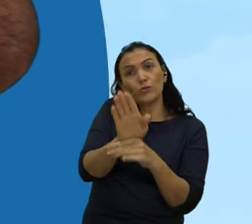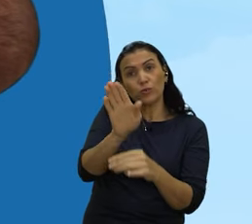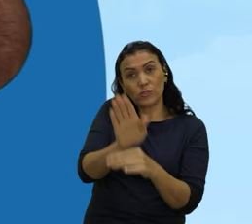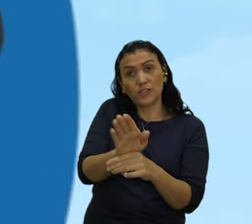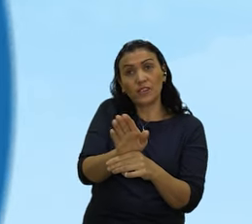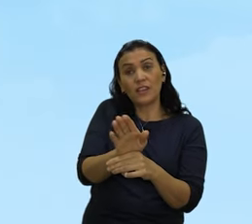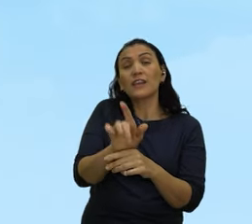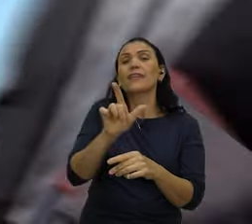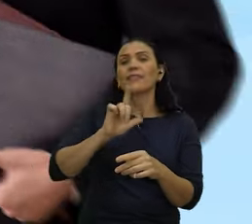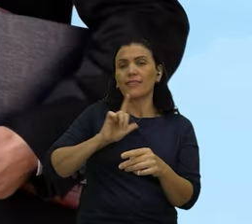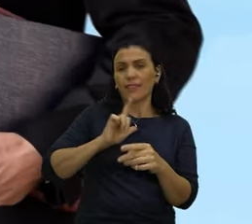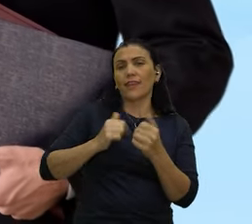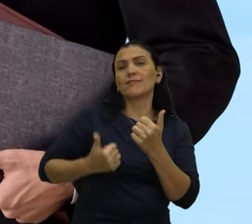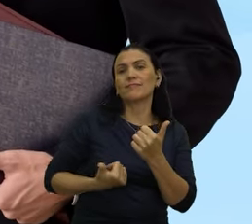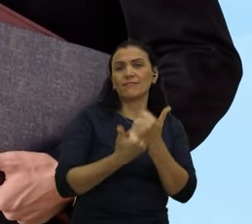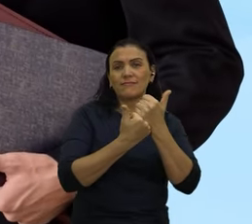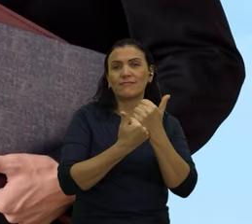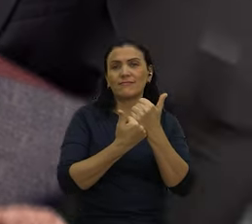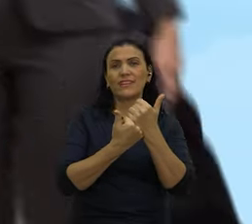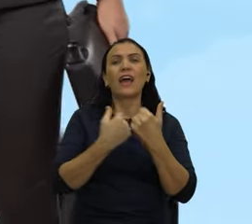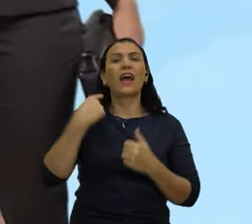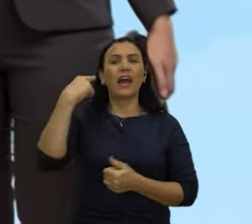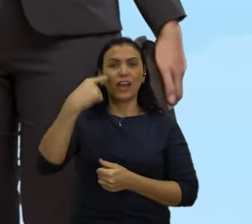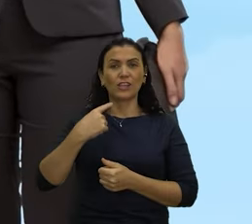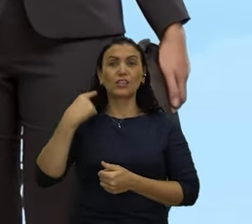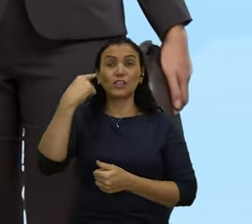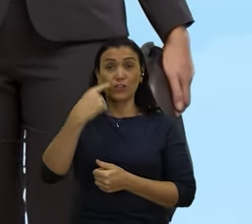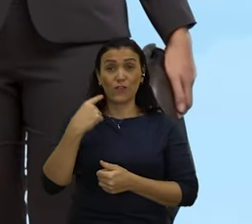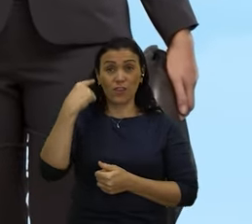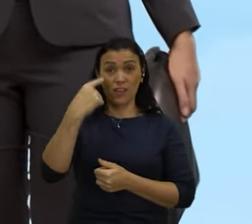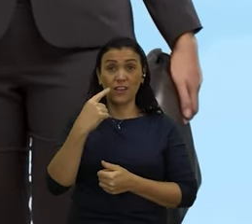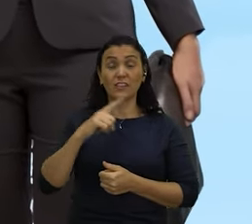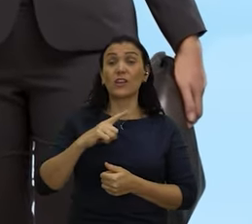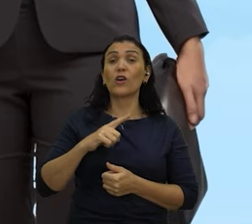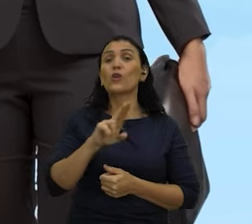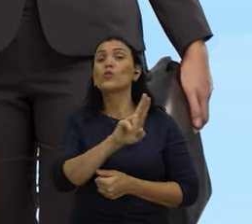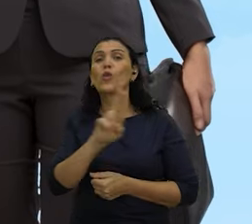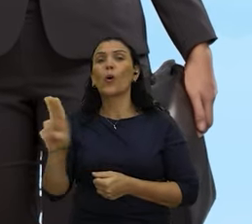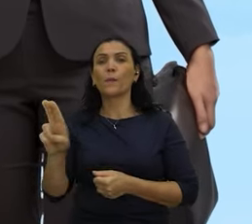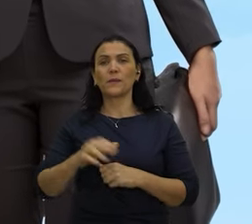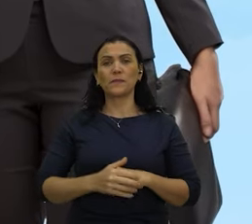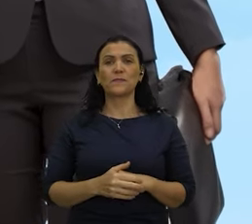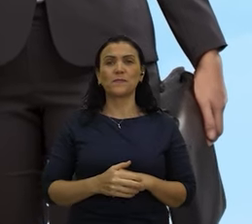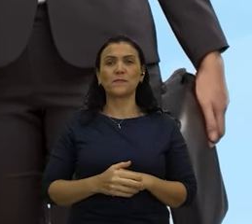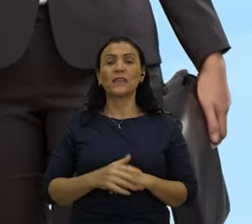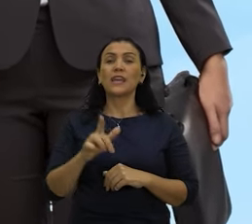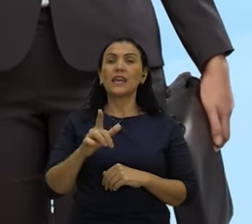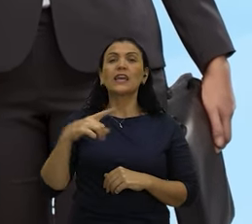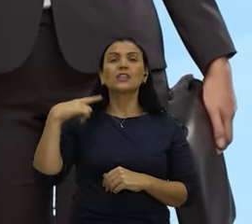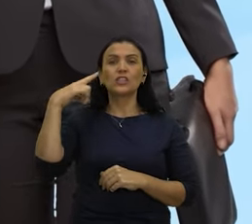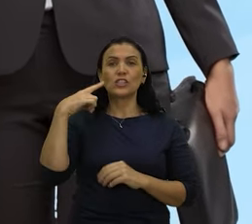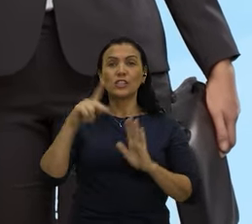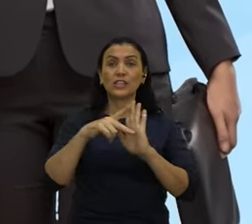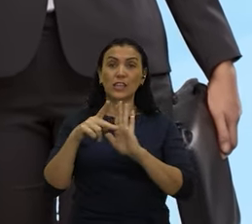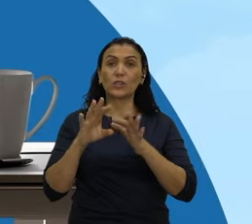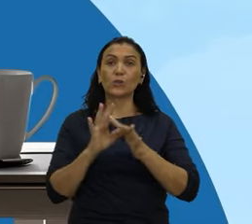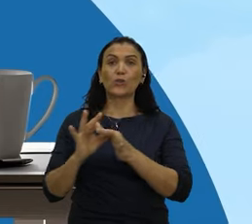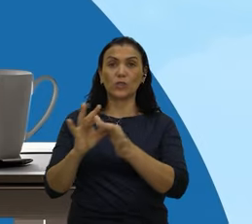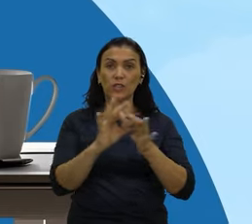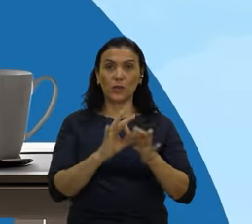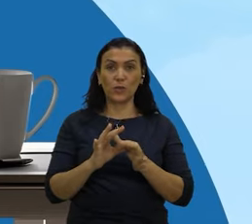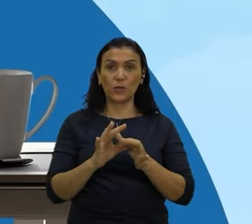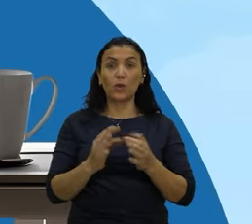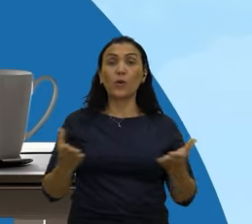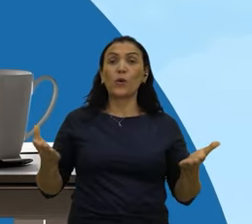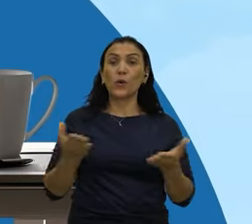Mas essa mãe tem advogado. Não, pera, advogada. Sabe o nome dela? A Advocacia Geral da União.